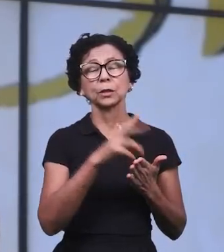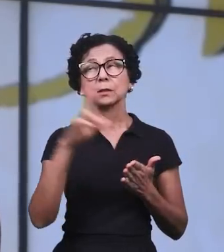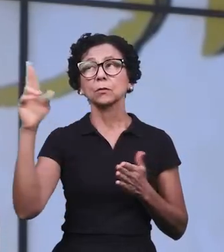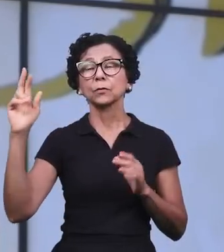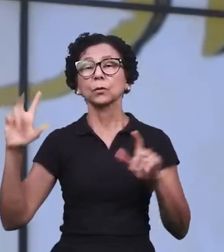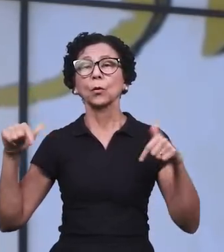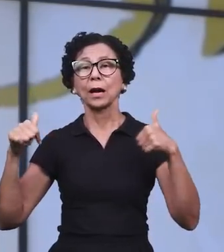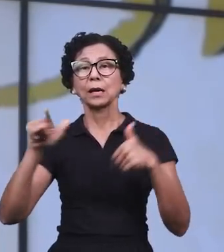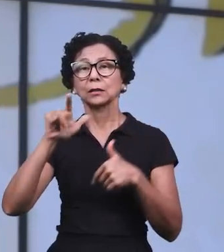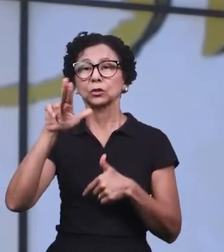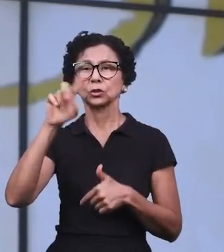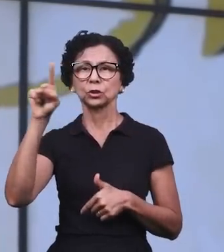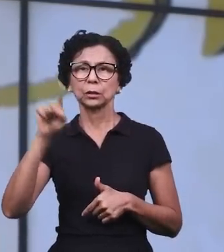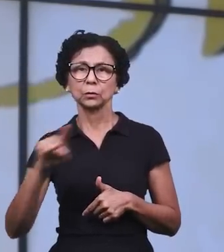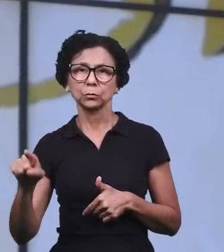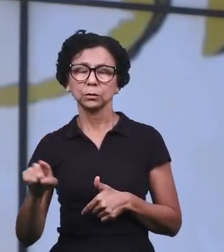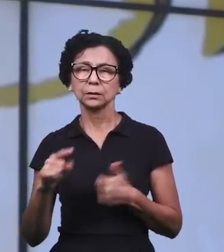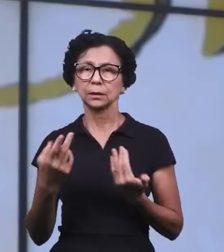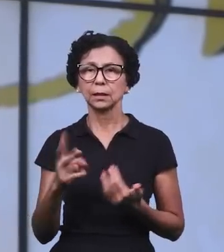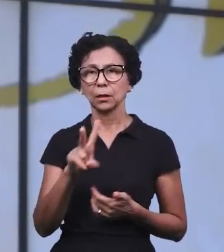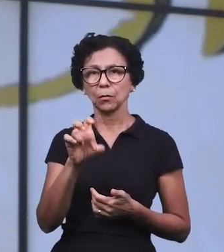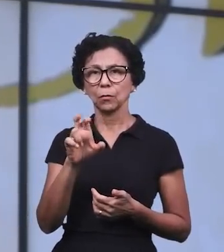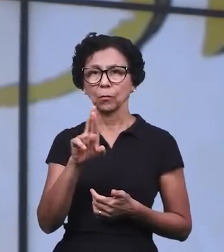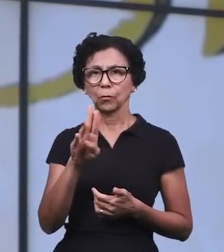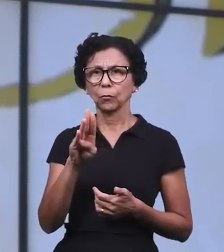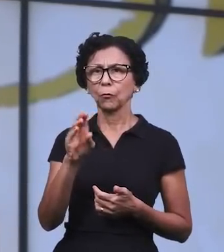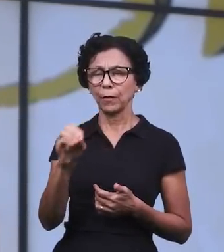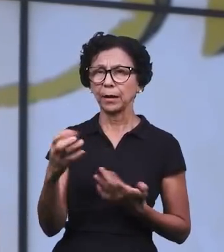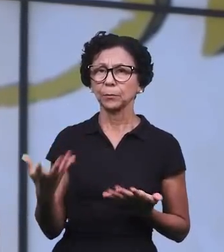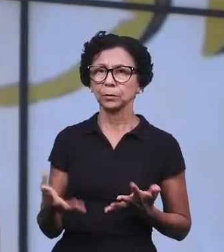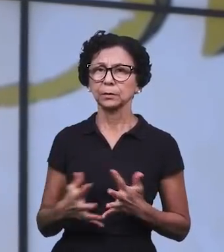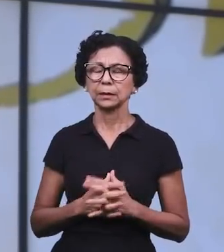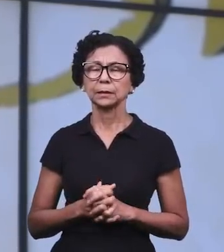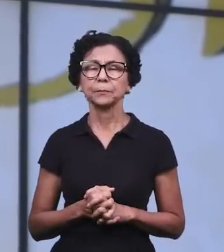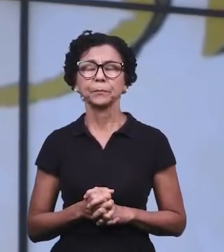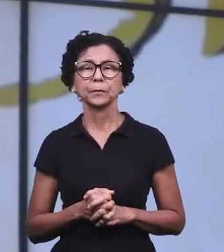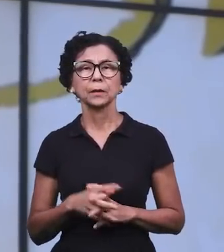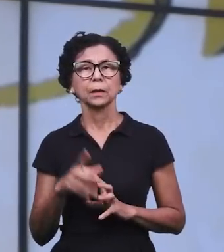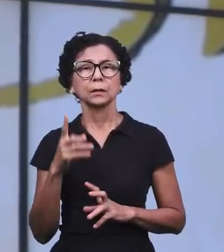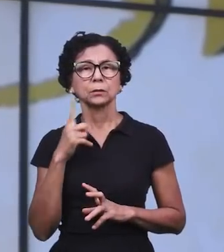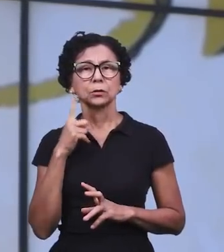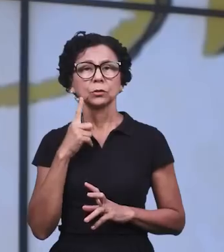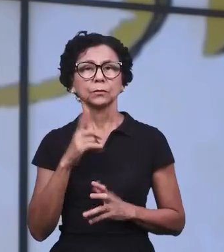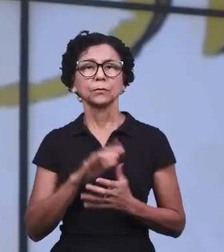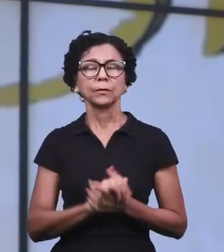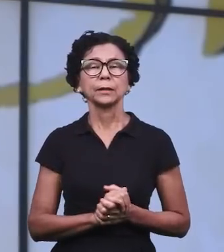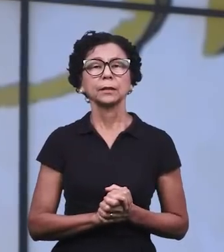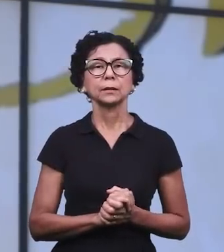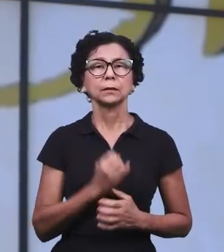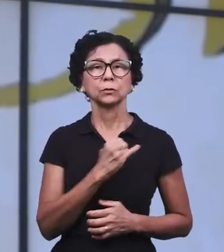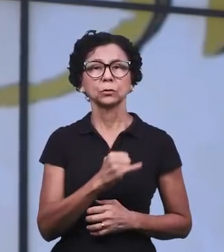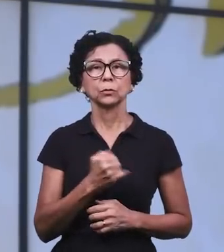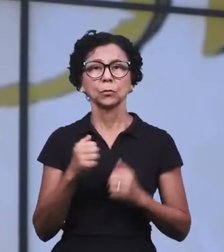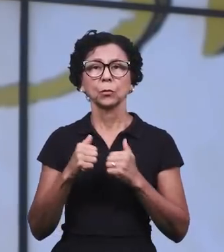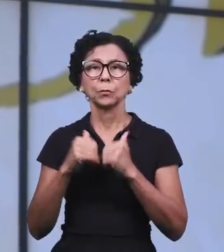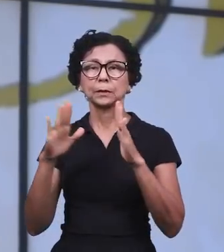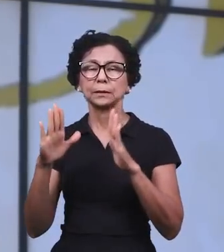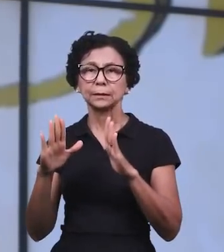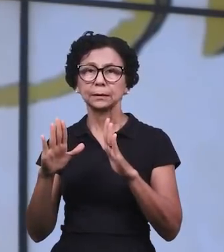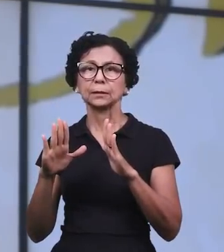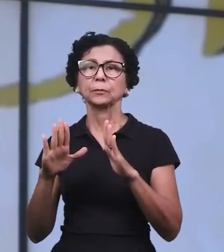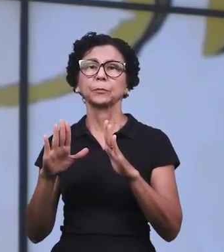luz, é a operação do verbo, tudo é a palavra. Quando a gente vê no Evangelho de João, né? No princípio era o verbo estava com